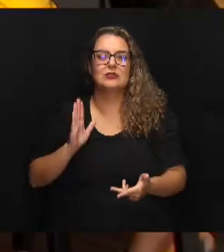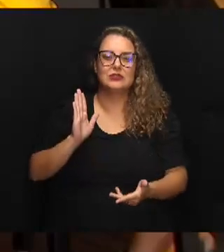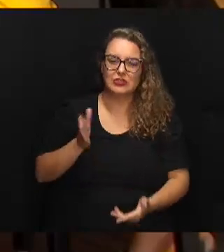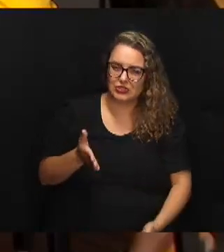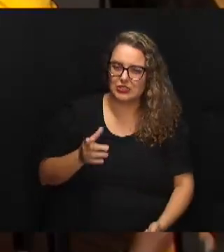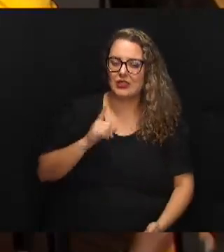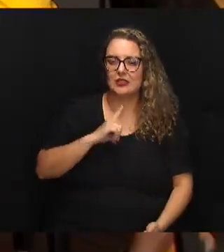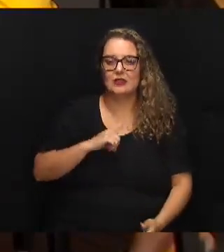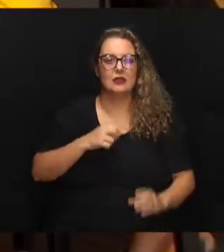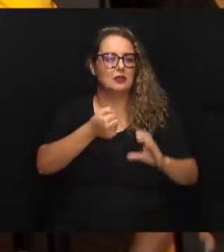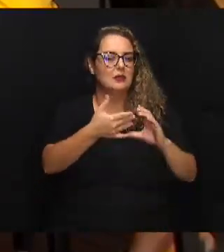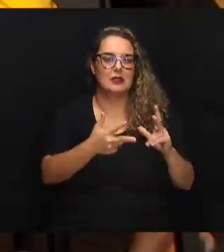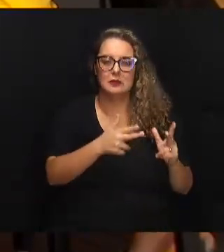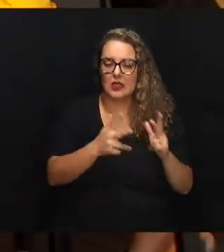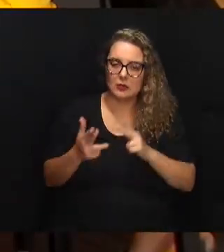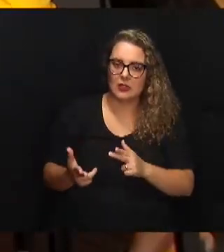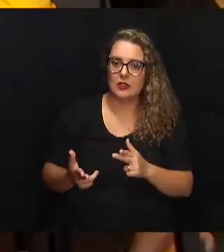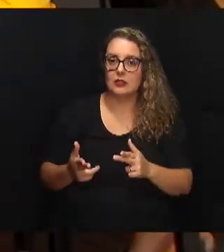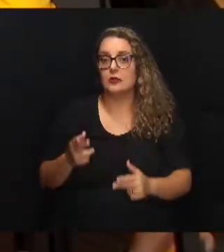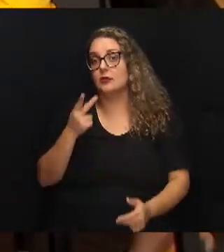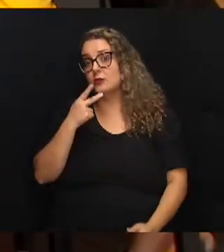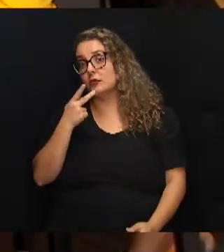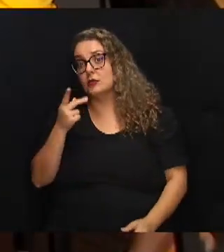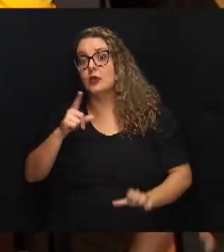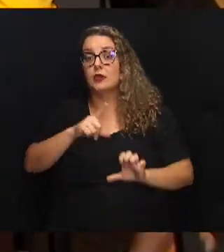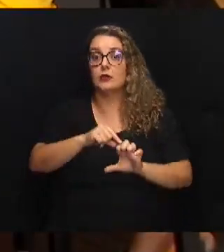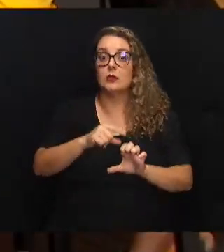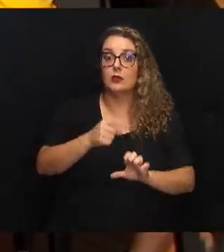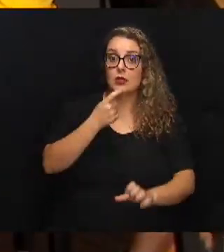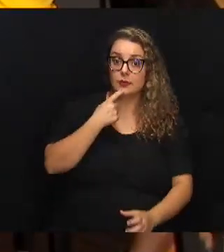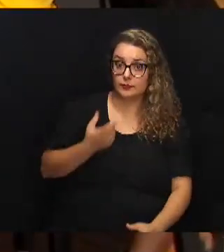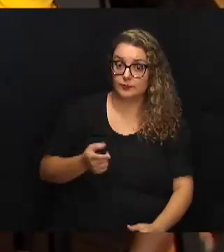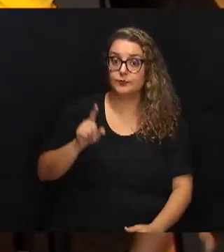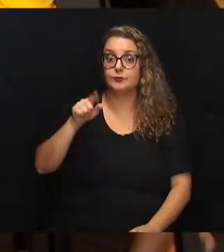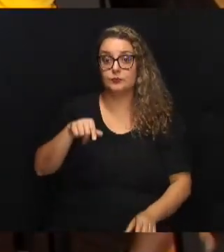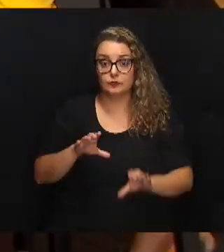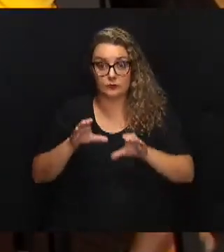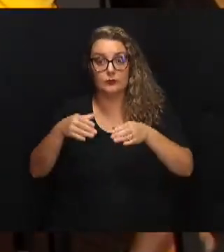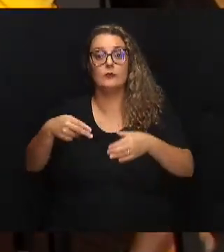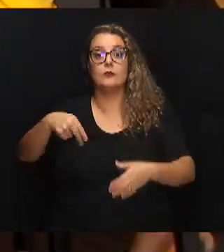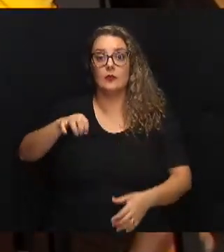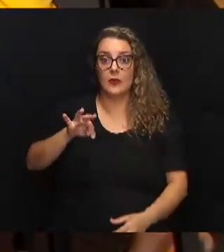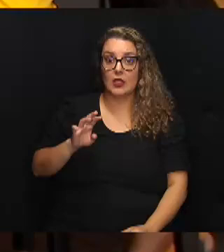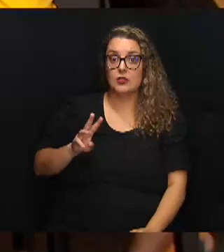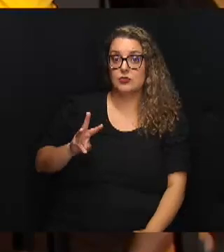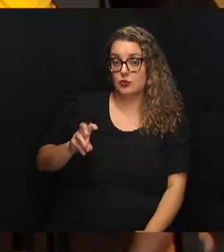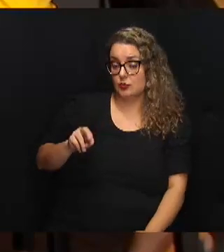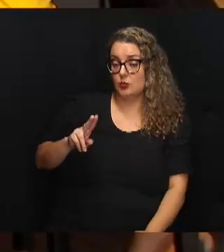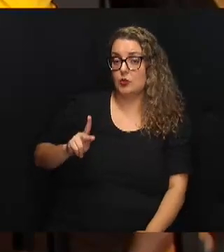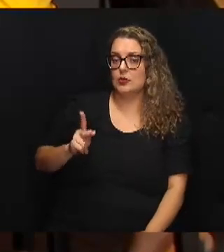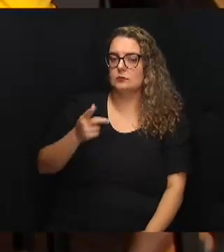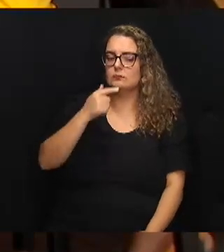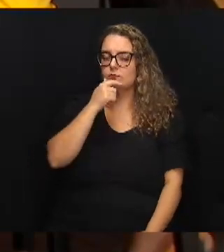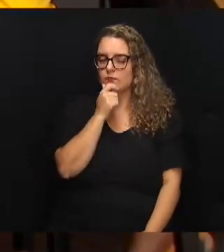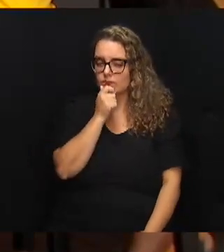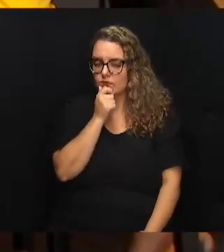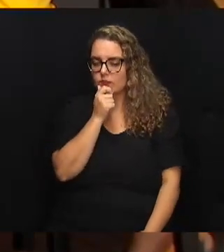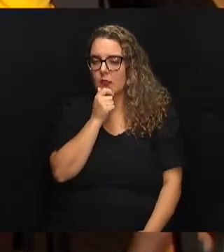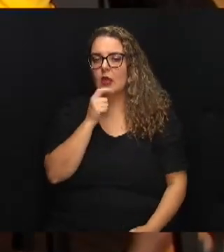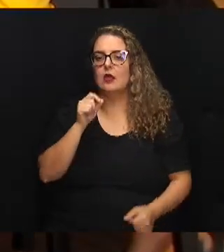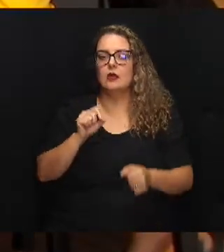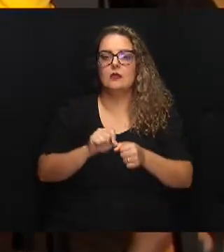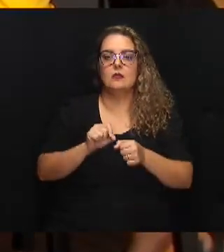mesmas características. Então, falando do Empreendedores Campinas, é um grupo de networking, porém eu falei, cara, vamos fazer algo